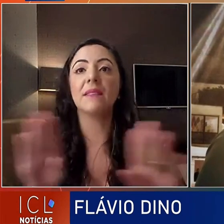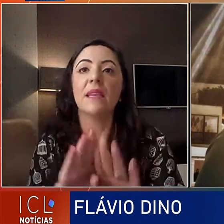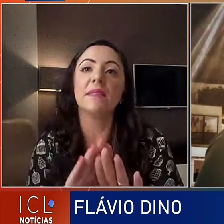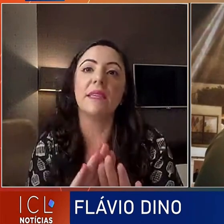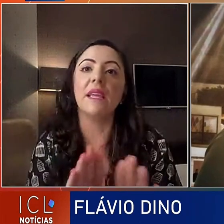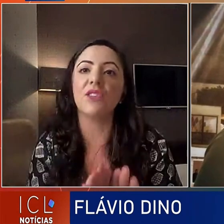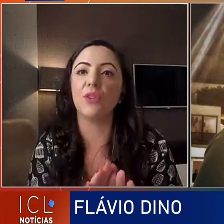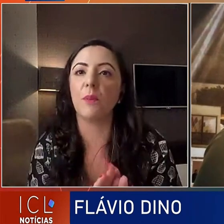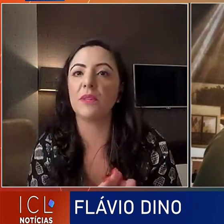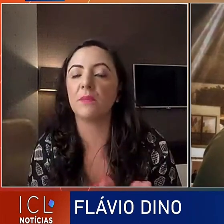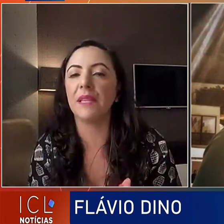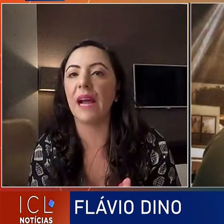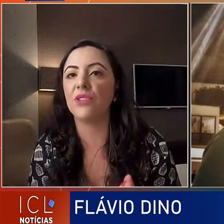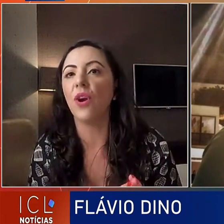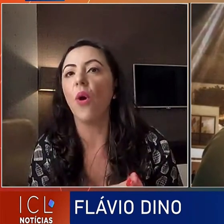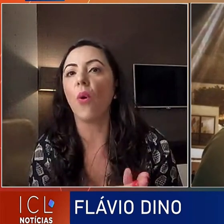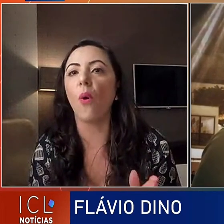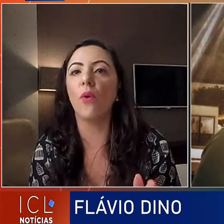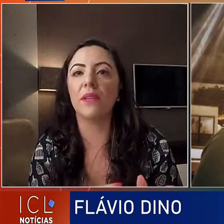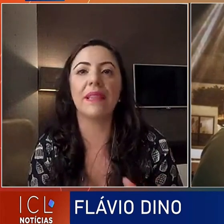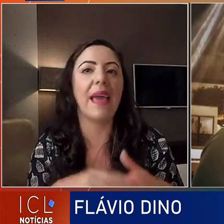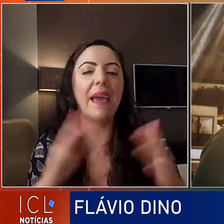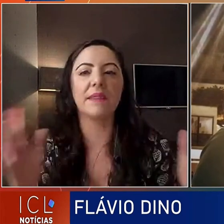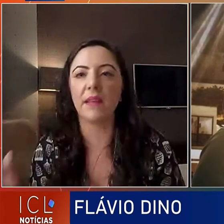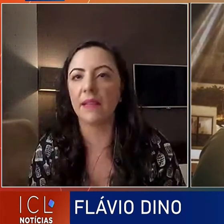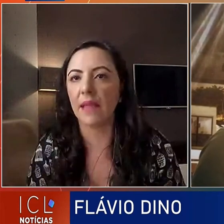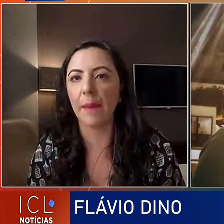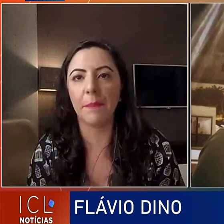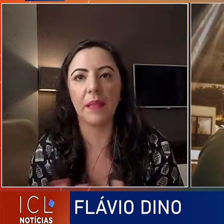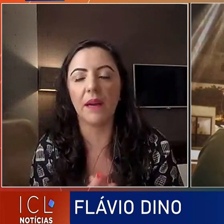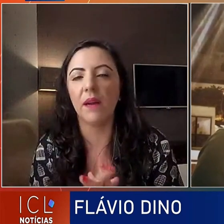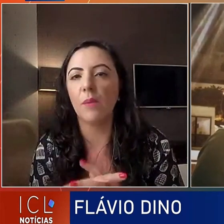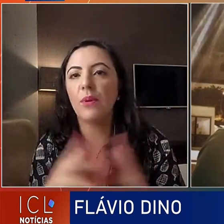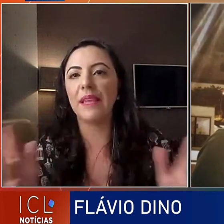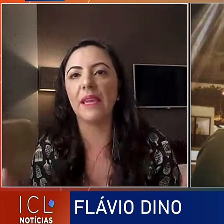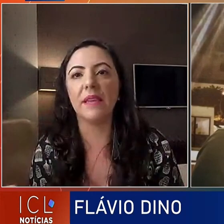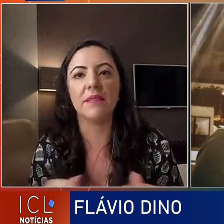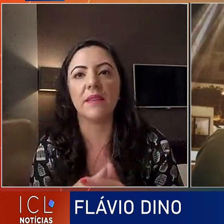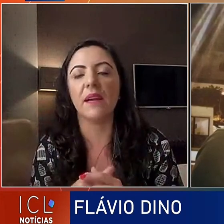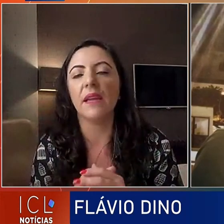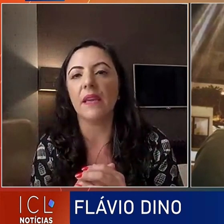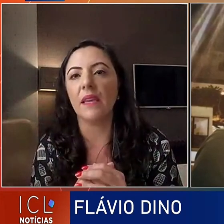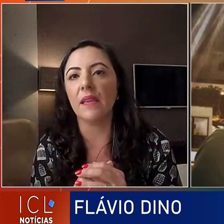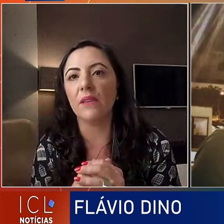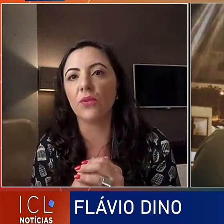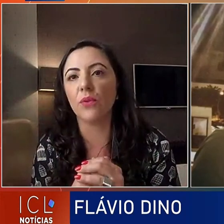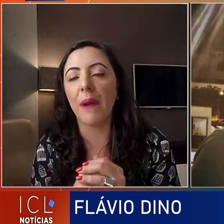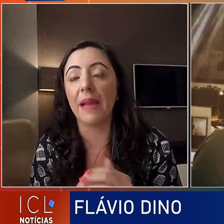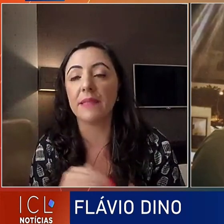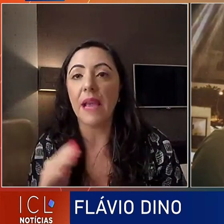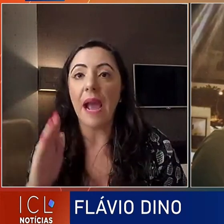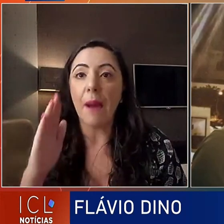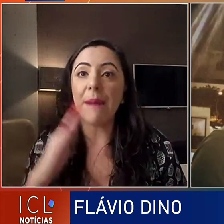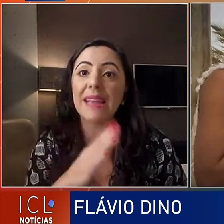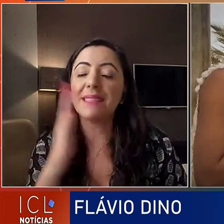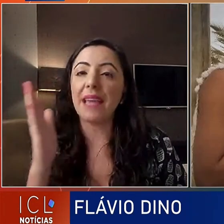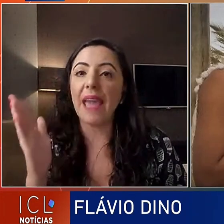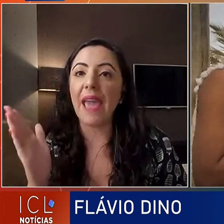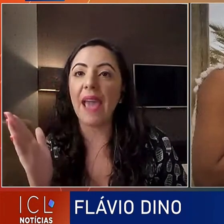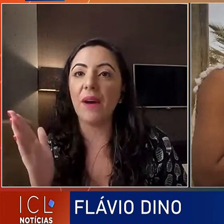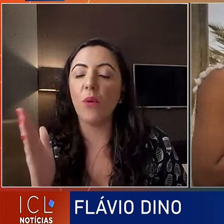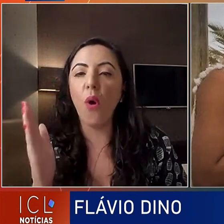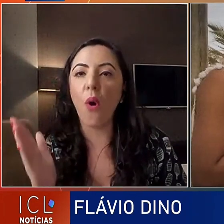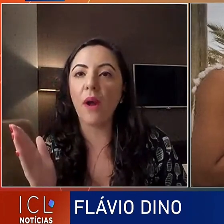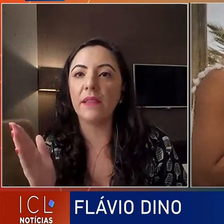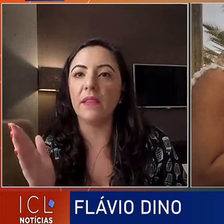Marielle. Mas sim, ele tinha uma proximidade com o Rony Lessa, até pela polícia e tudo mais.